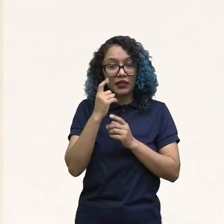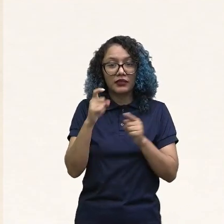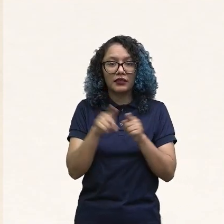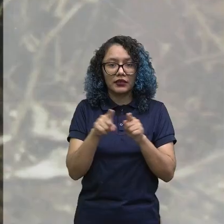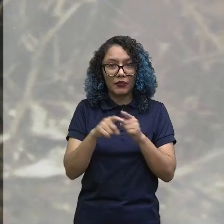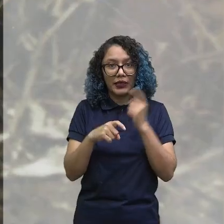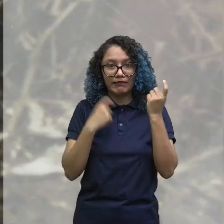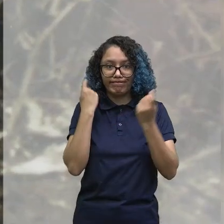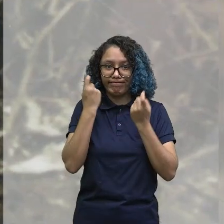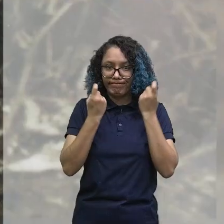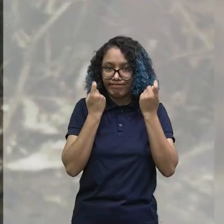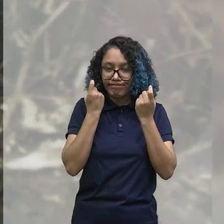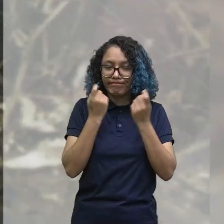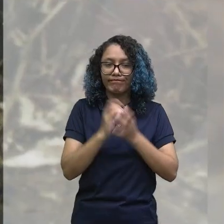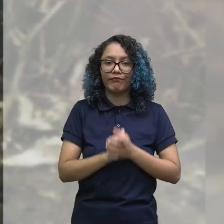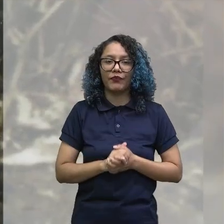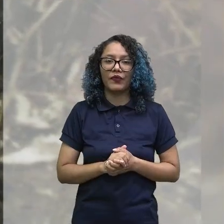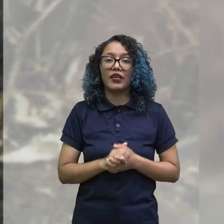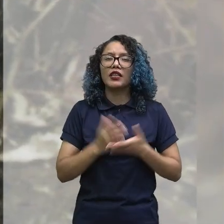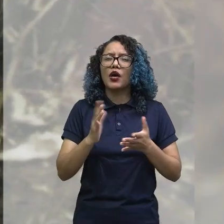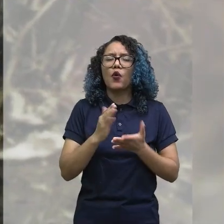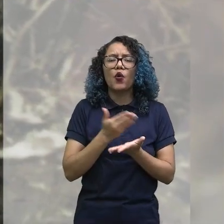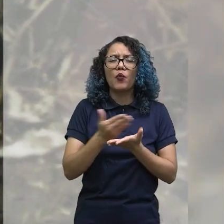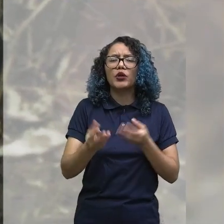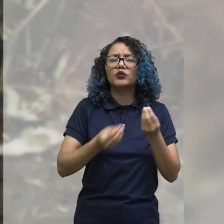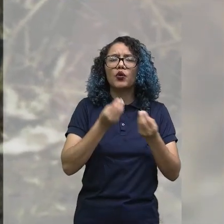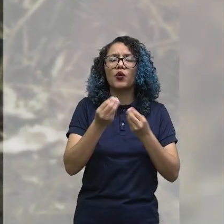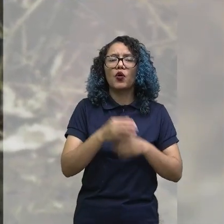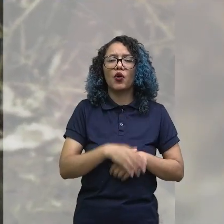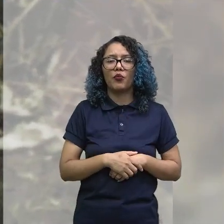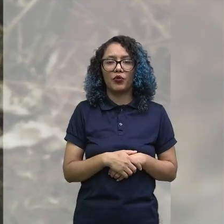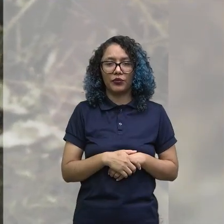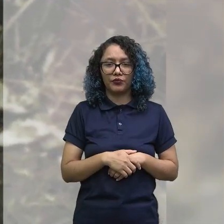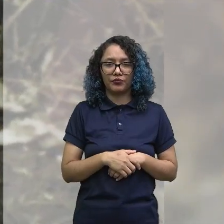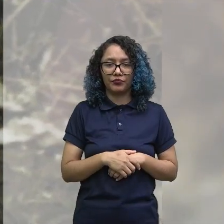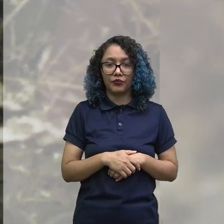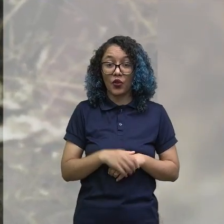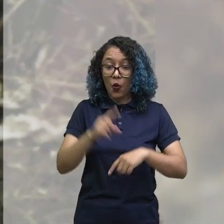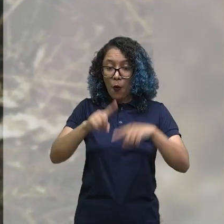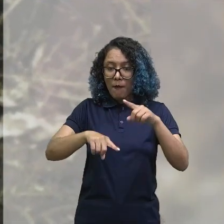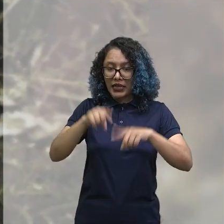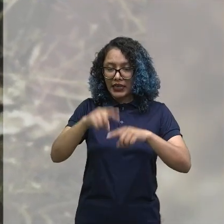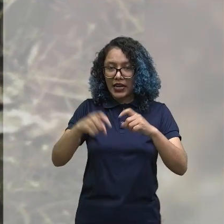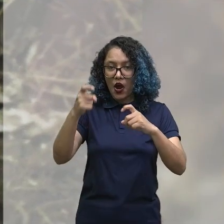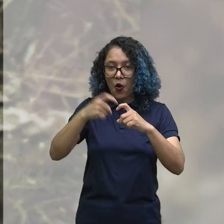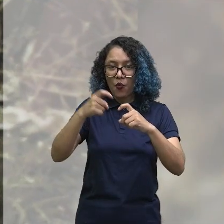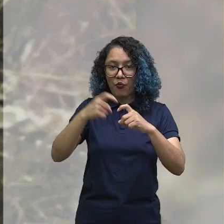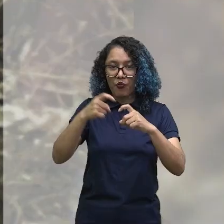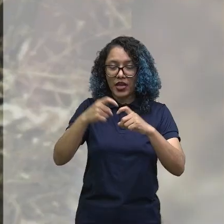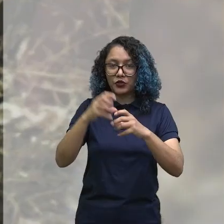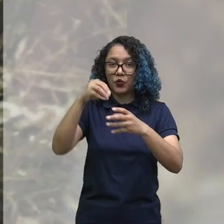muito preocupante. E tudo isso começou, né, com o abandono de um equipamento médico contendo o